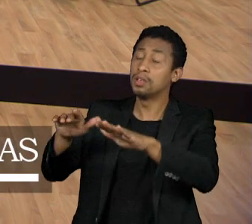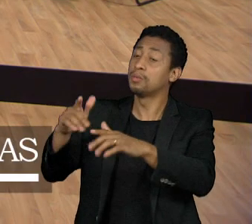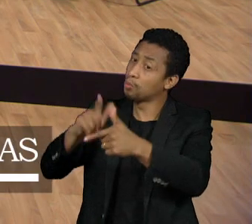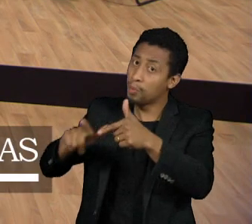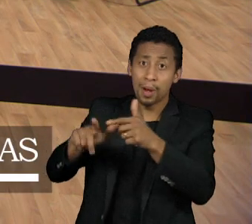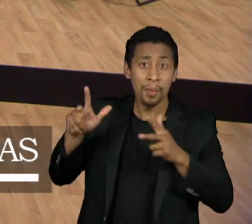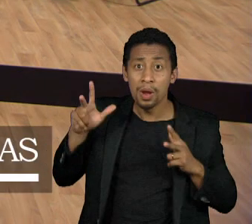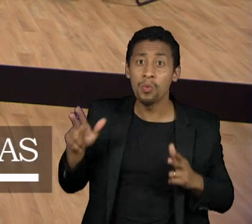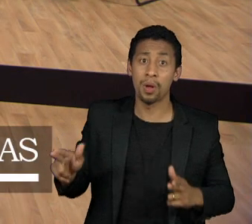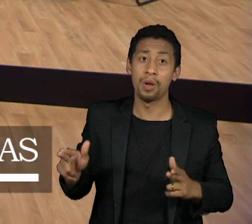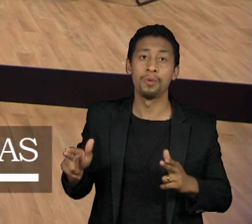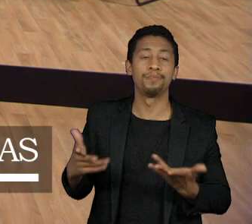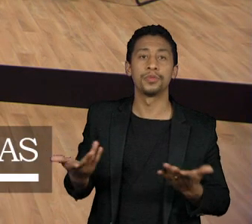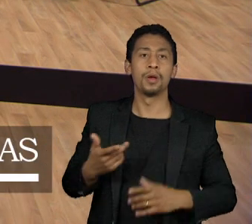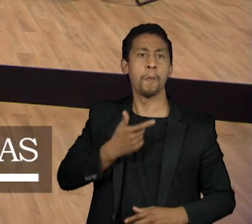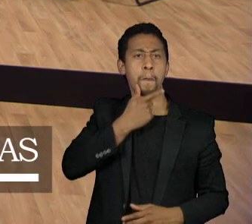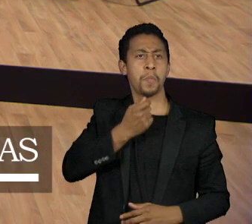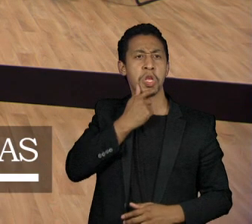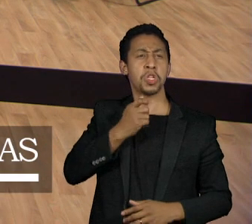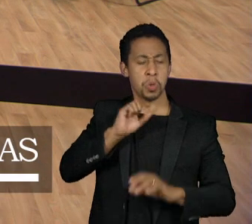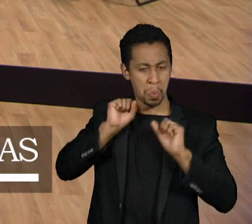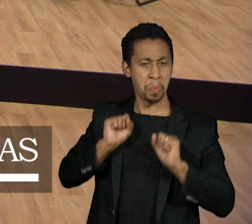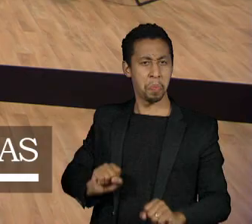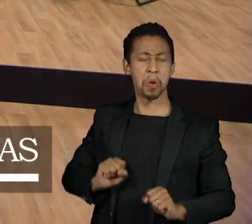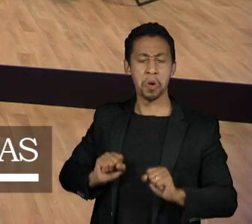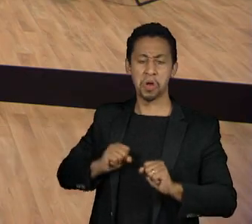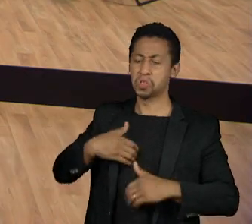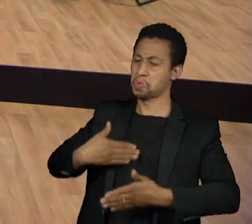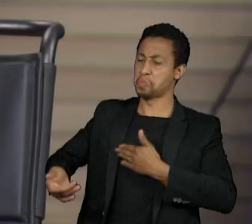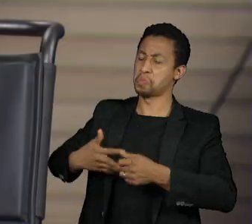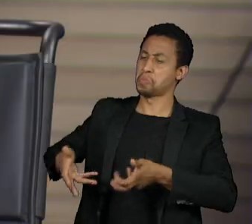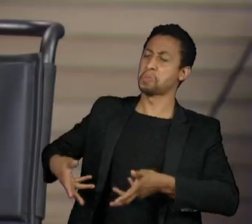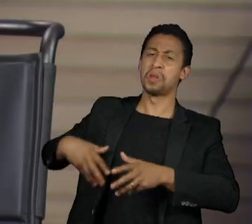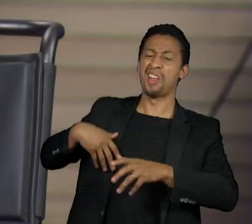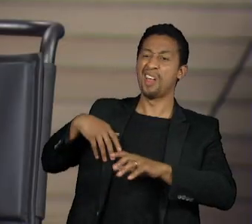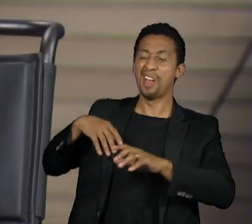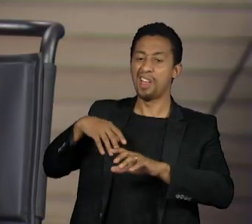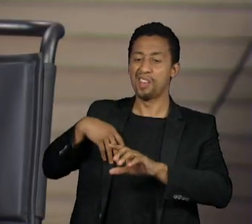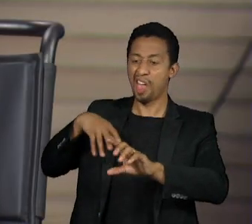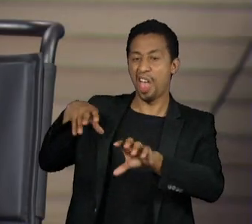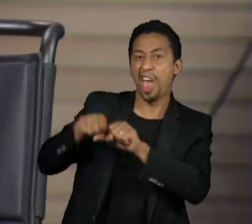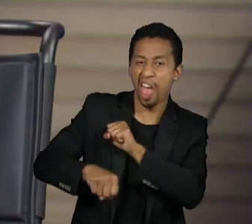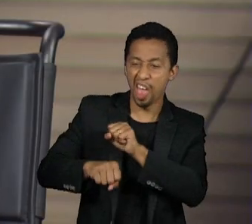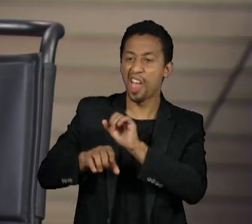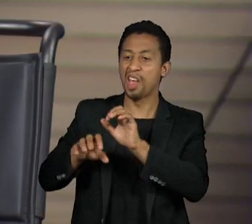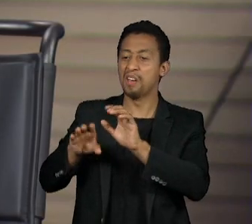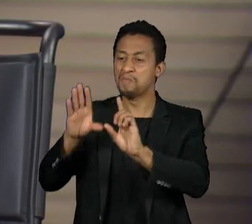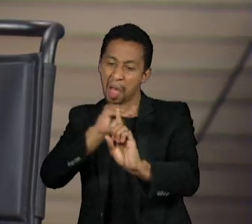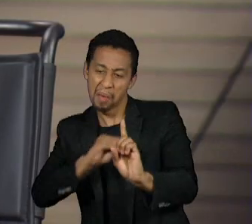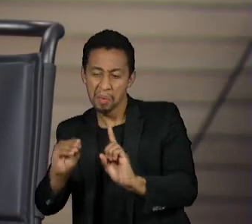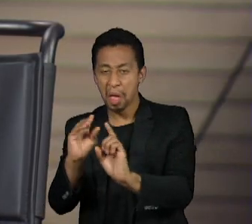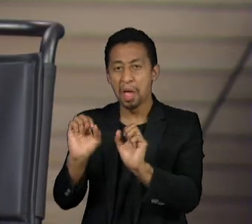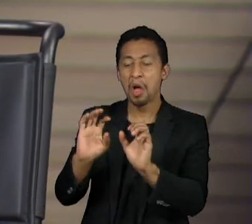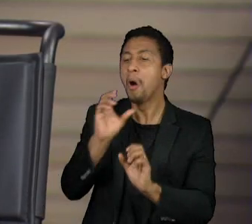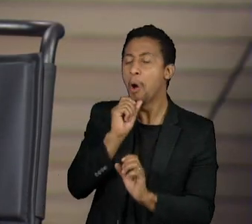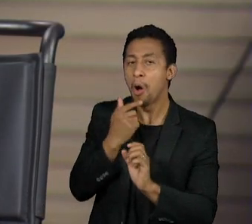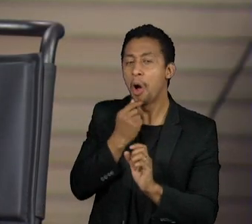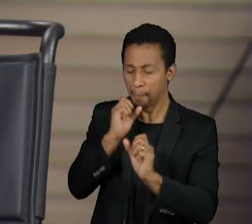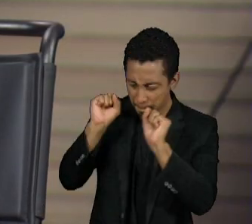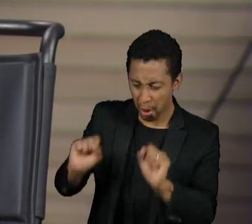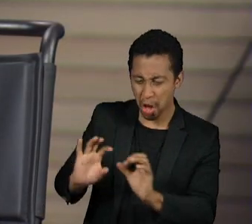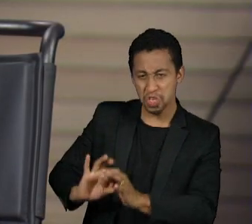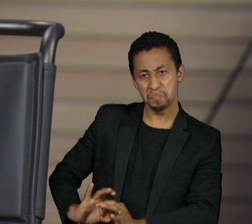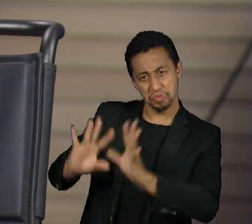né, meninos e homens a atravessarem os corpos e vida das meninas, o assédio. Quanto mais a gente cresce, como a Gabi falou, na questão do acesso